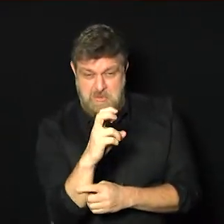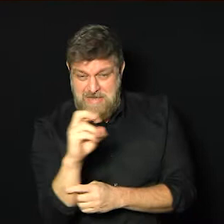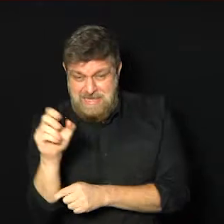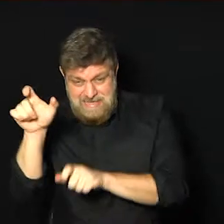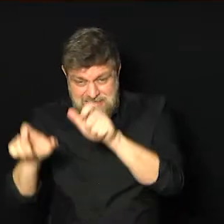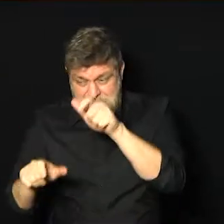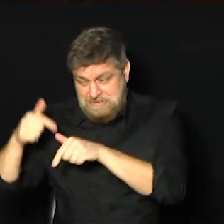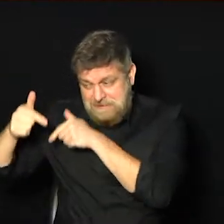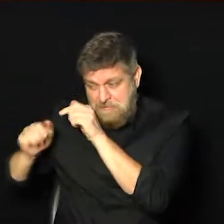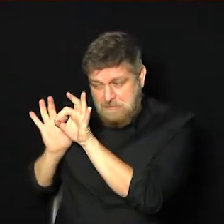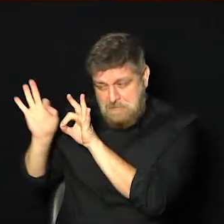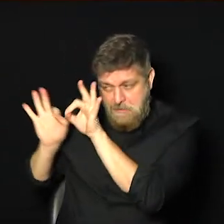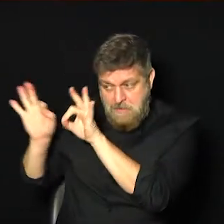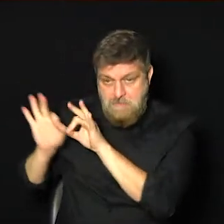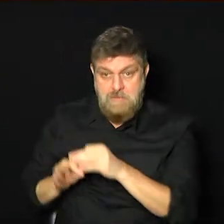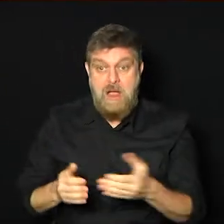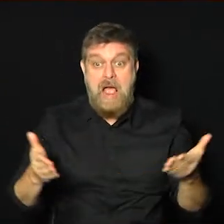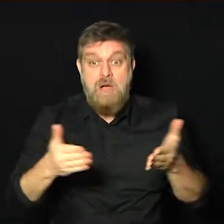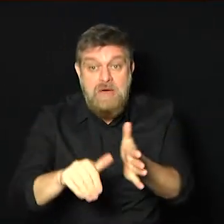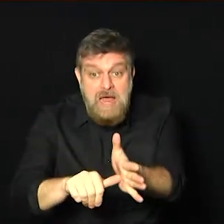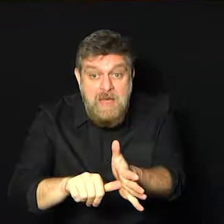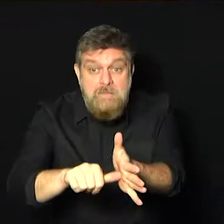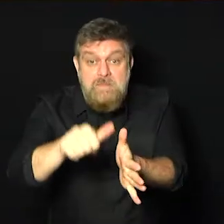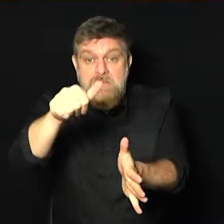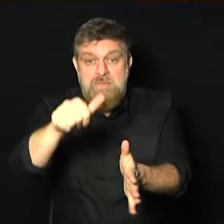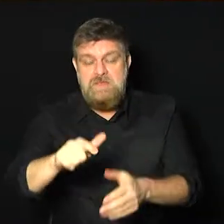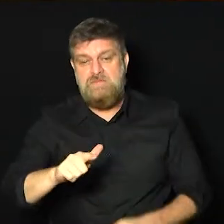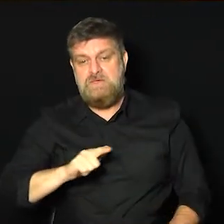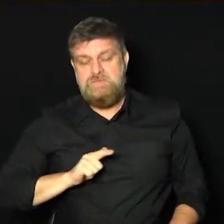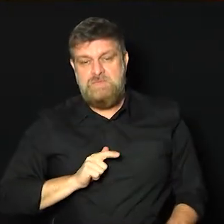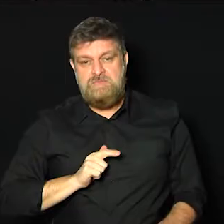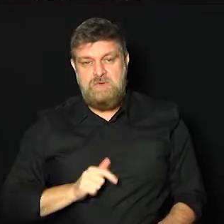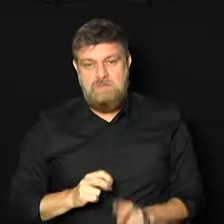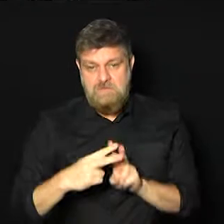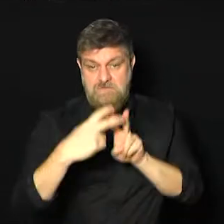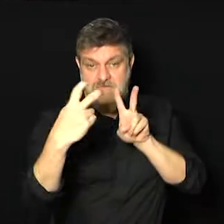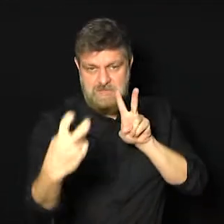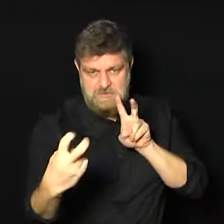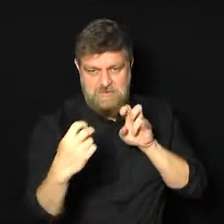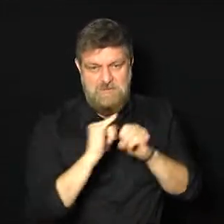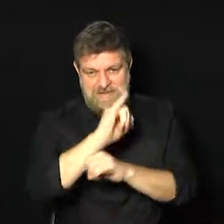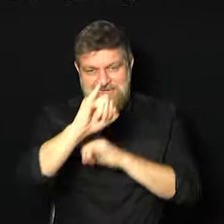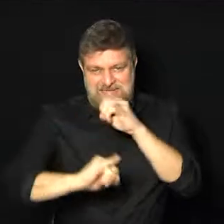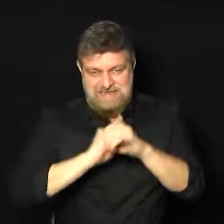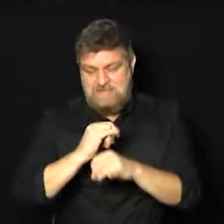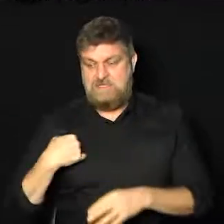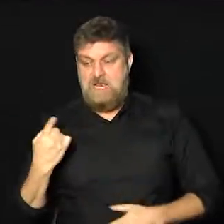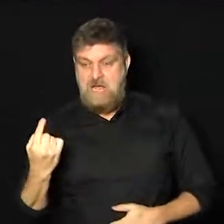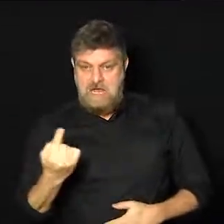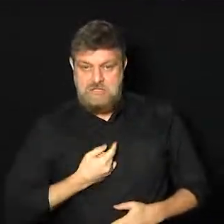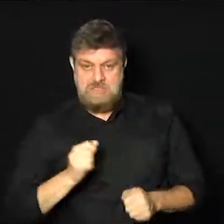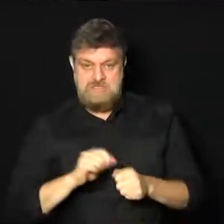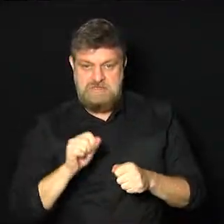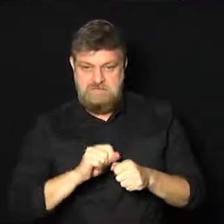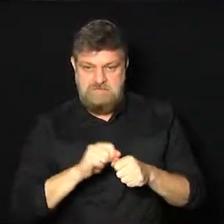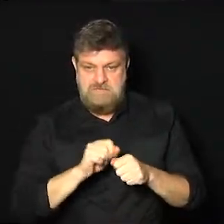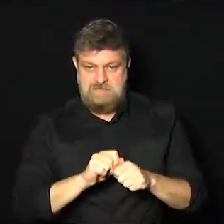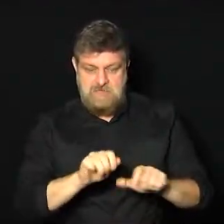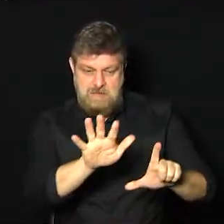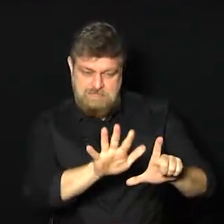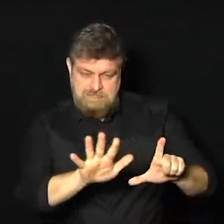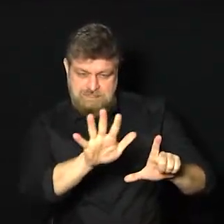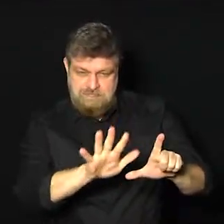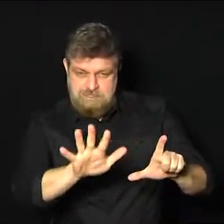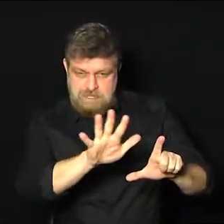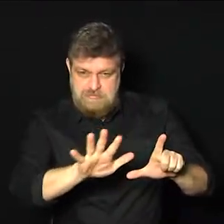do ano passado, vai acontecer pela primeira vez de maneira virtual. A gente desenvolveu uma nova plataforma, teve todo